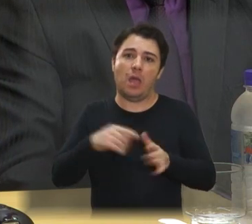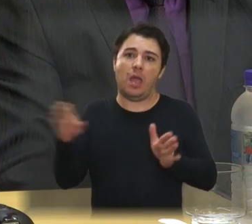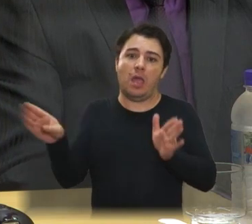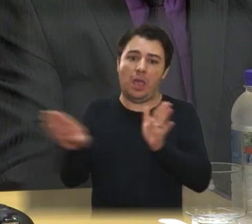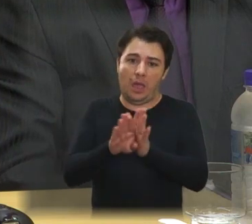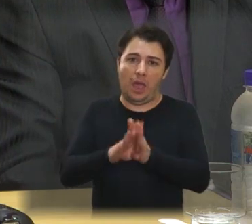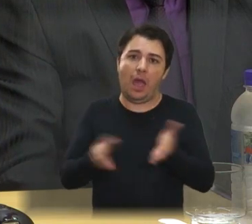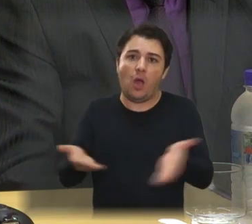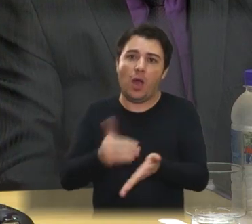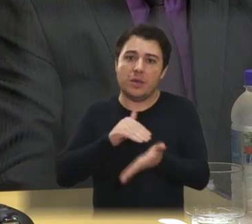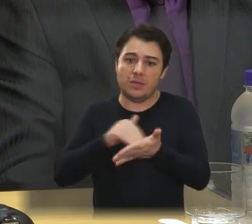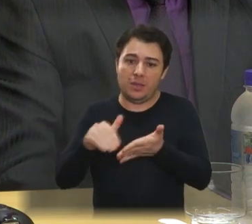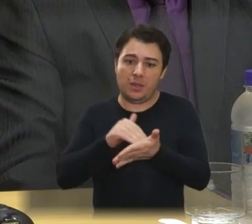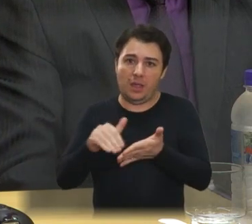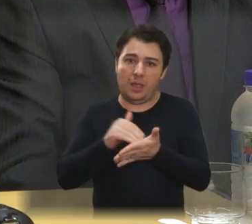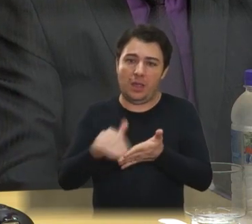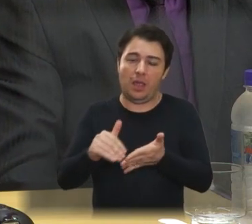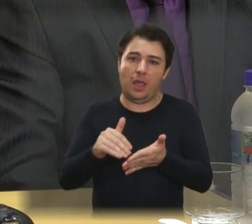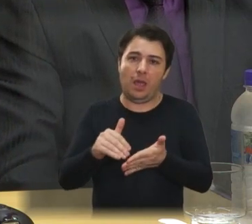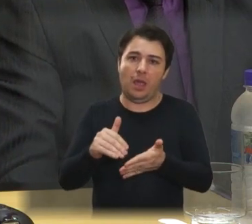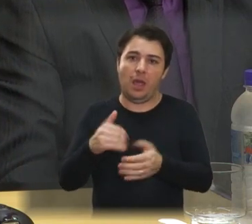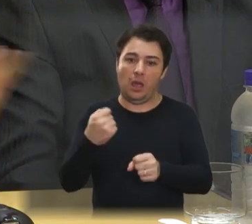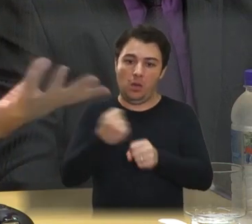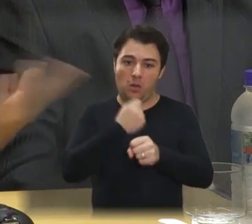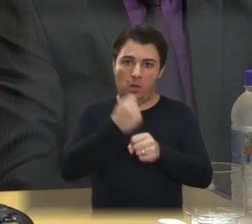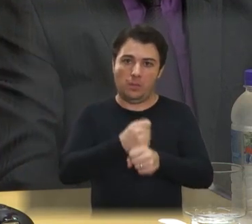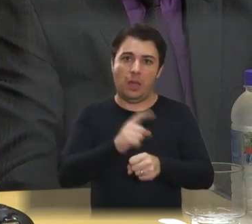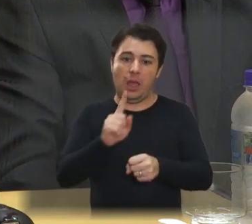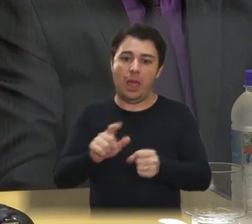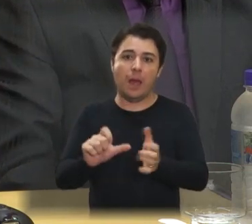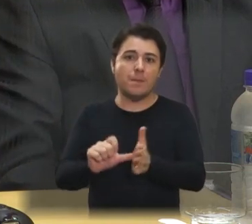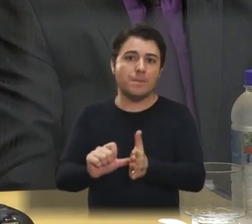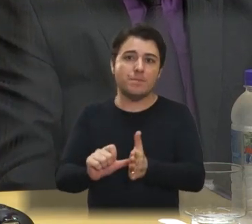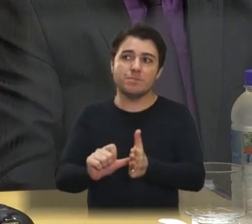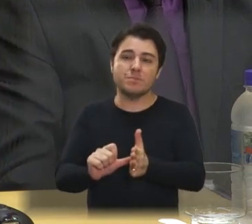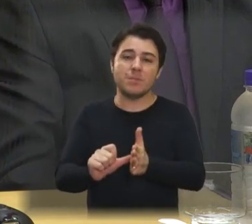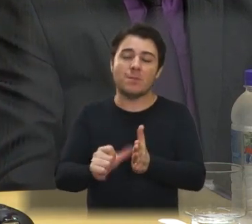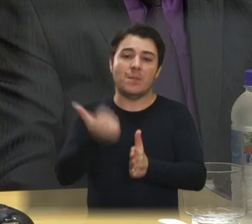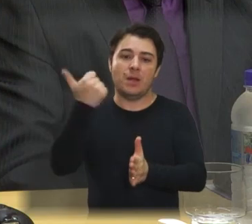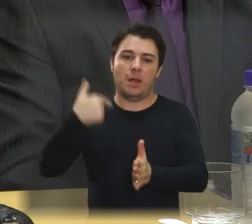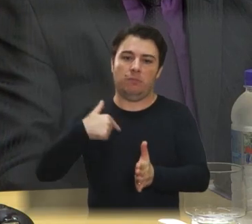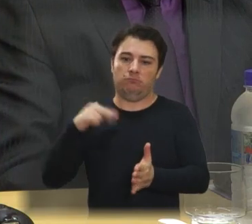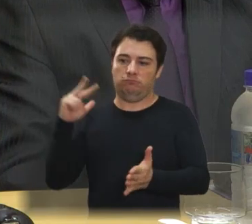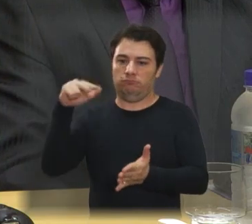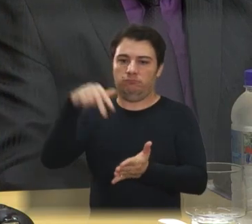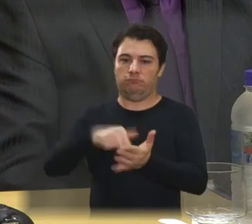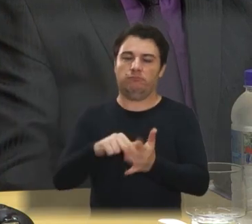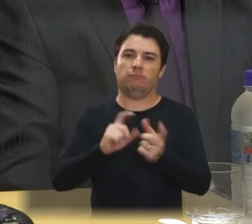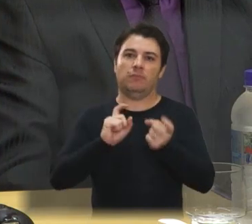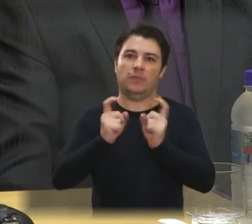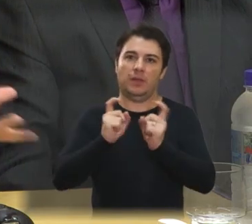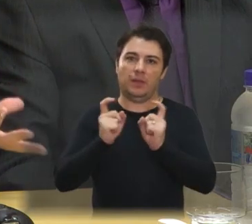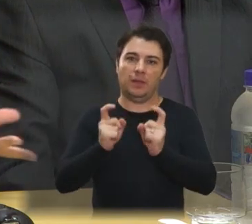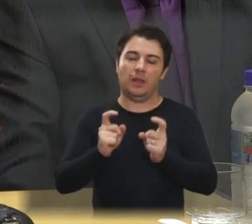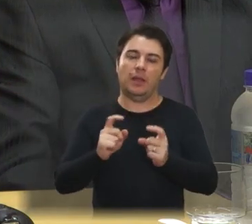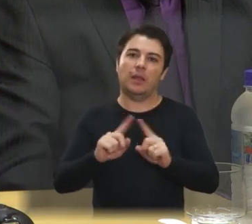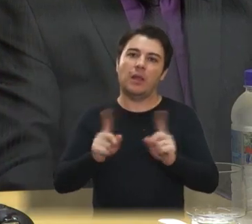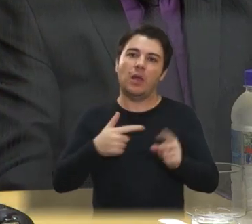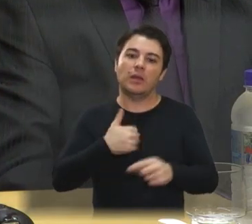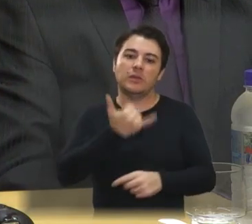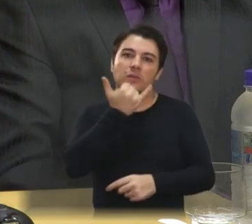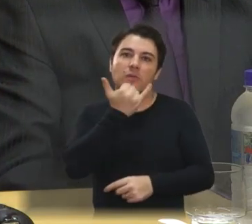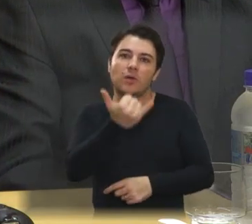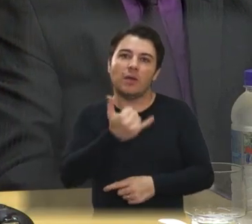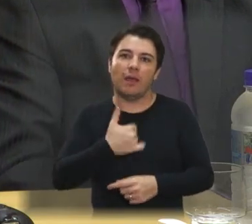assumindo agora Secretaria de obras a é a e não que eu tô participando Eu gostaria de pedir